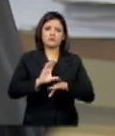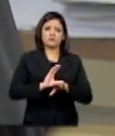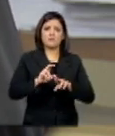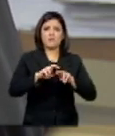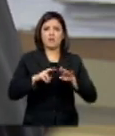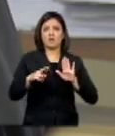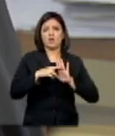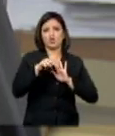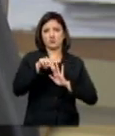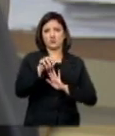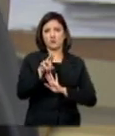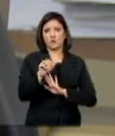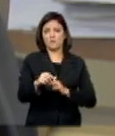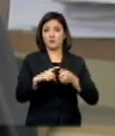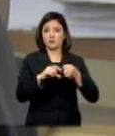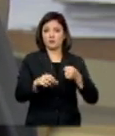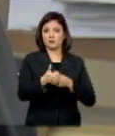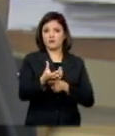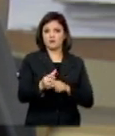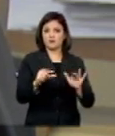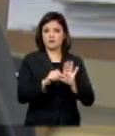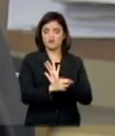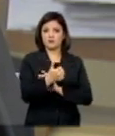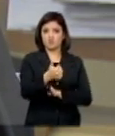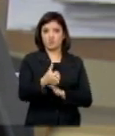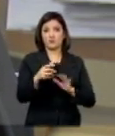artigo 16 1 da lei